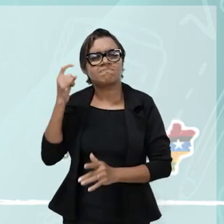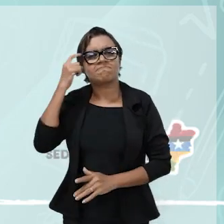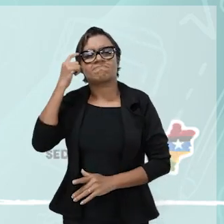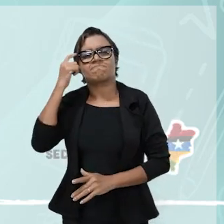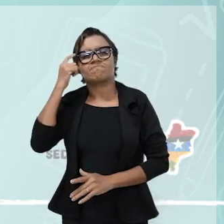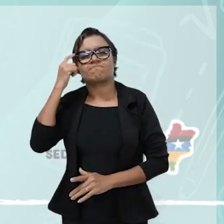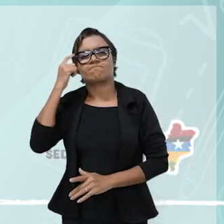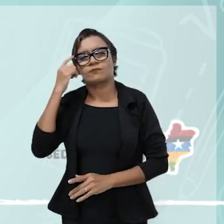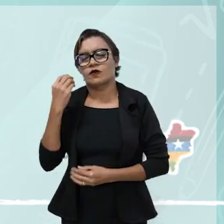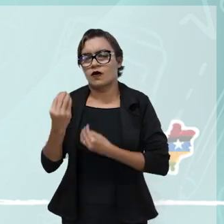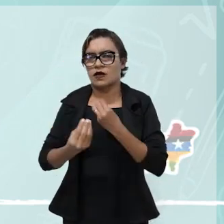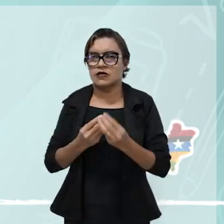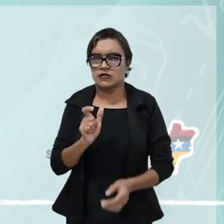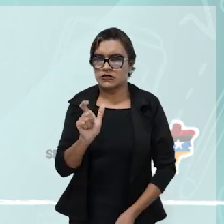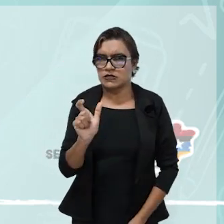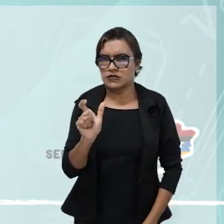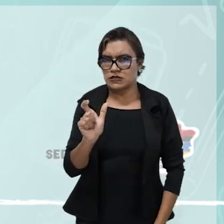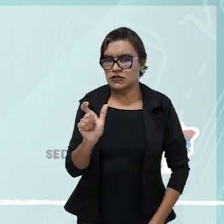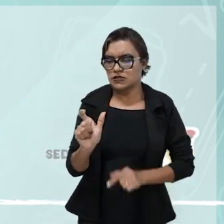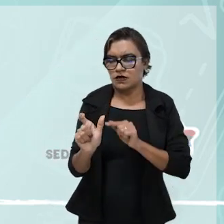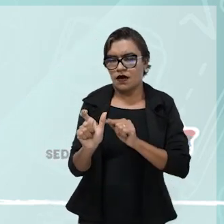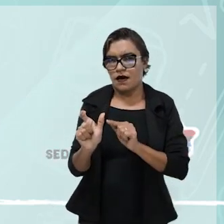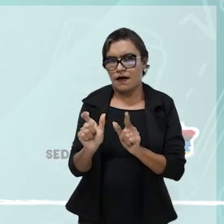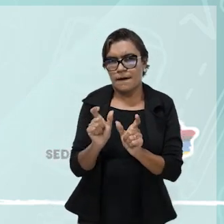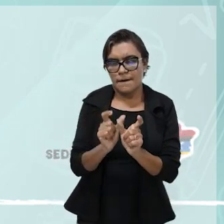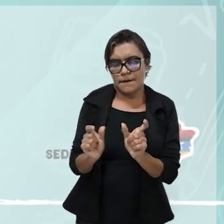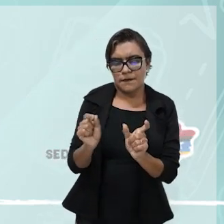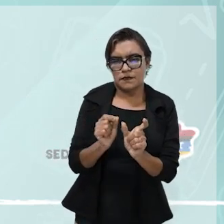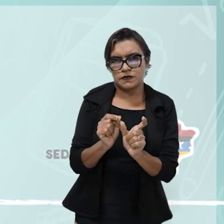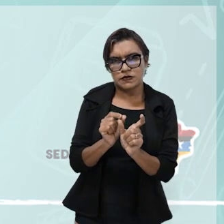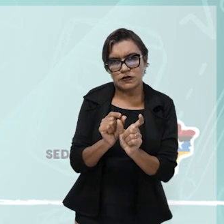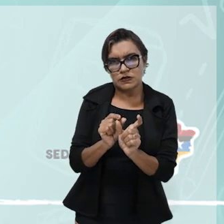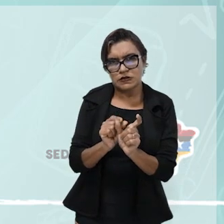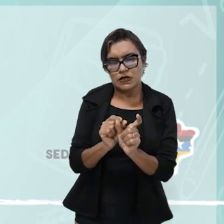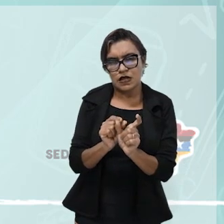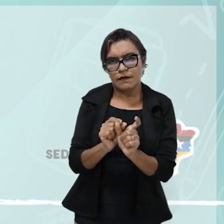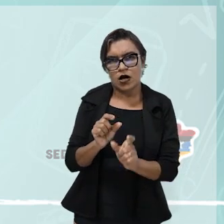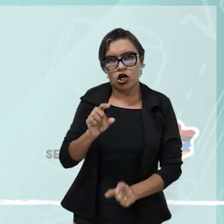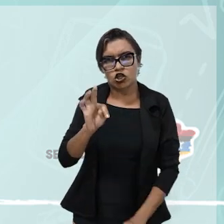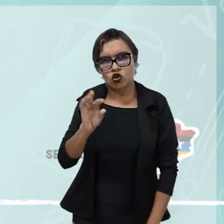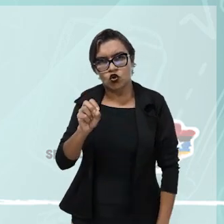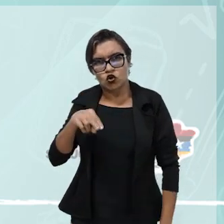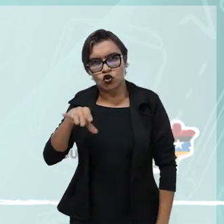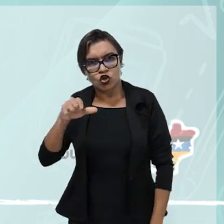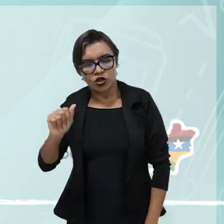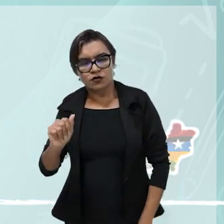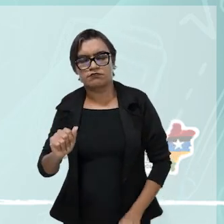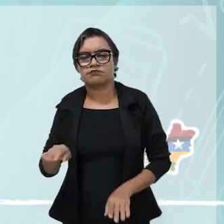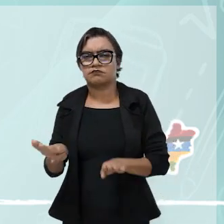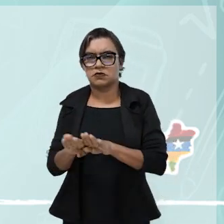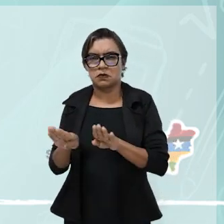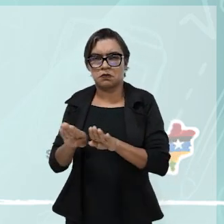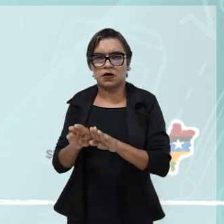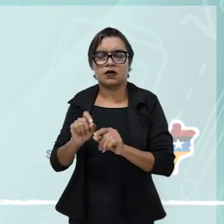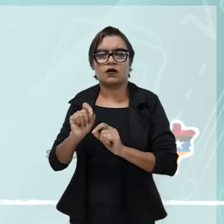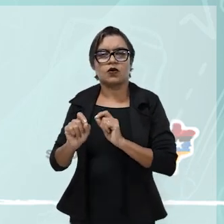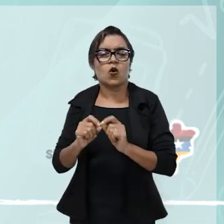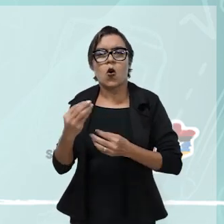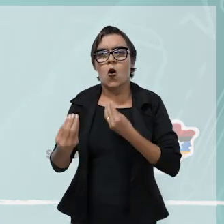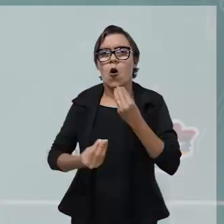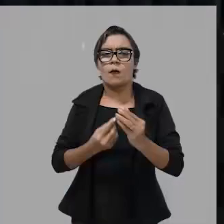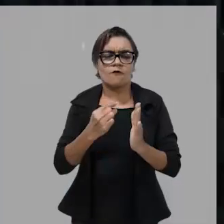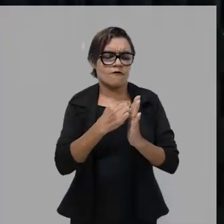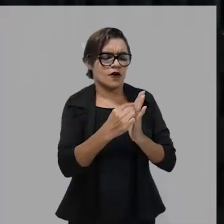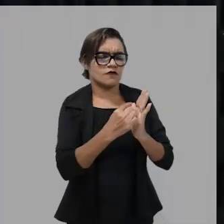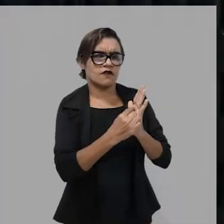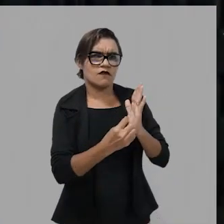É pensada a sílaba tônica, é pensado a métrica, são pensados os versos. Eles não construíam os versos de qualquer